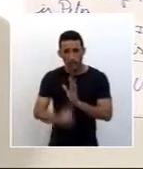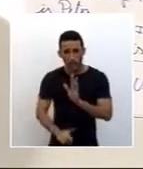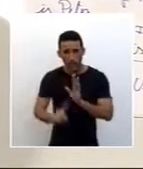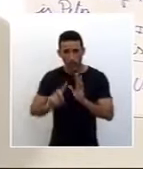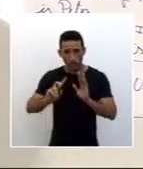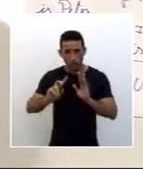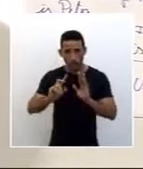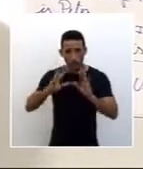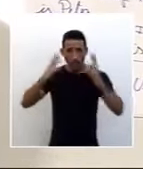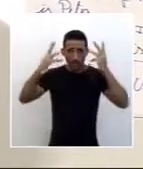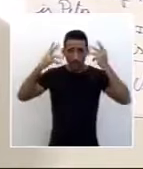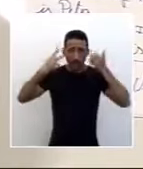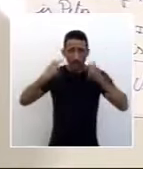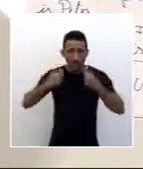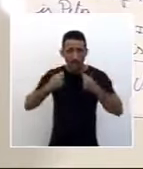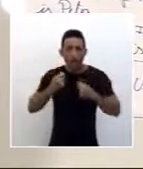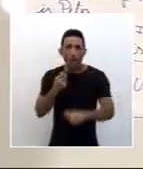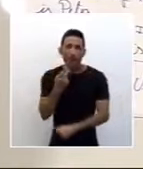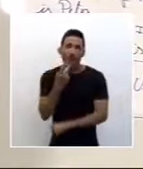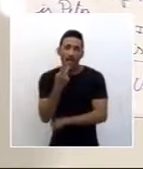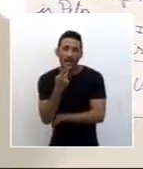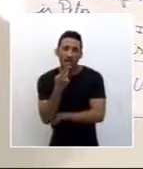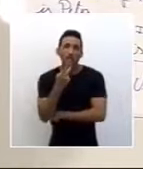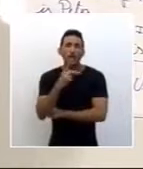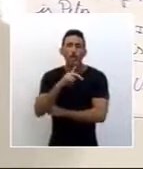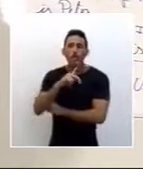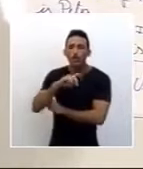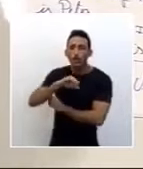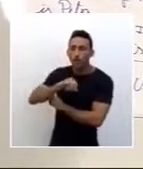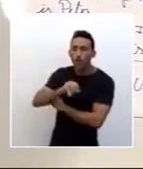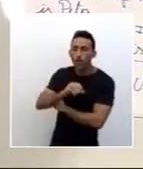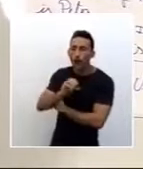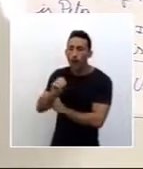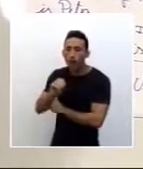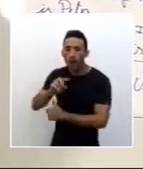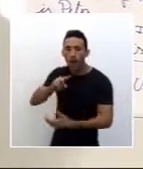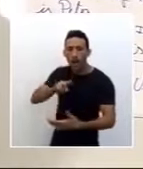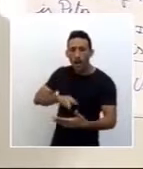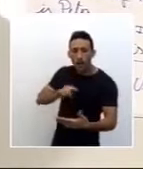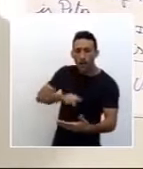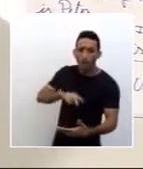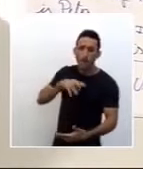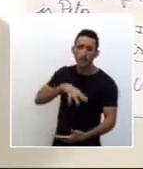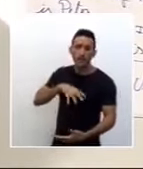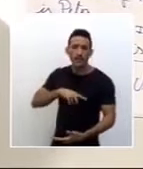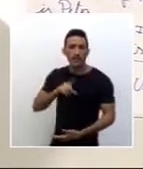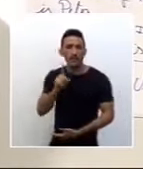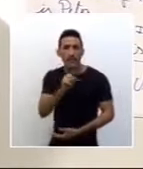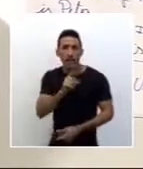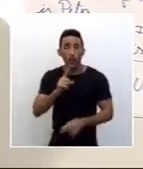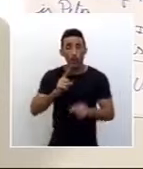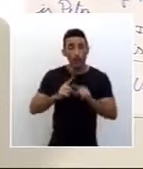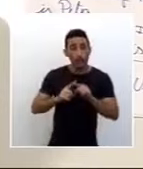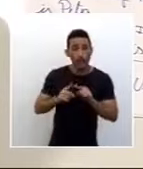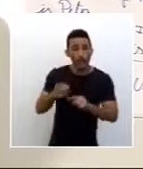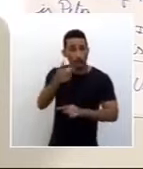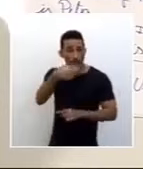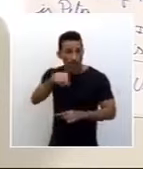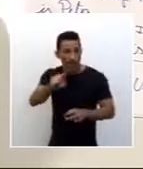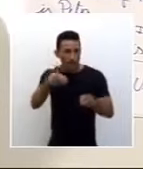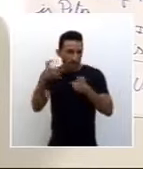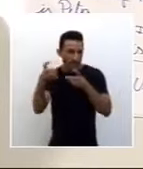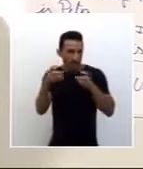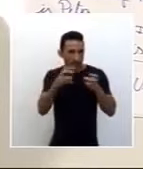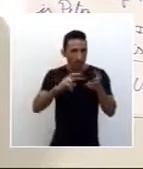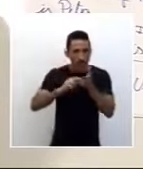saber então aquele momento eu falei ah João não vamos ler agora em português não em inglês português é para ver se eles descobrem